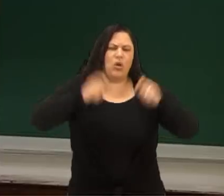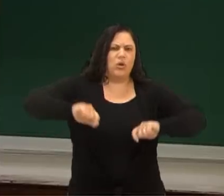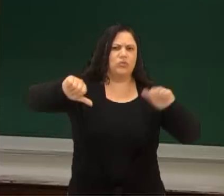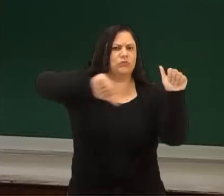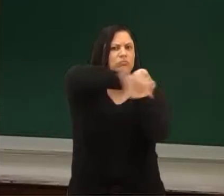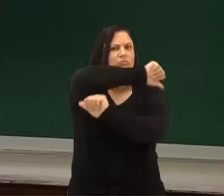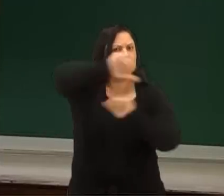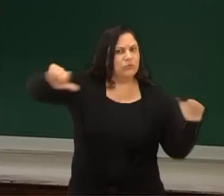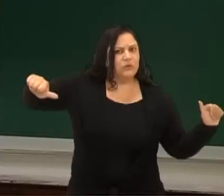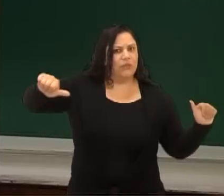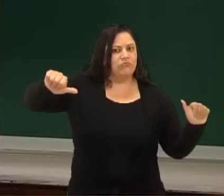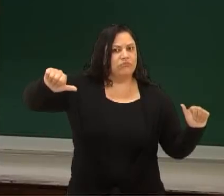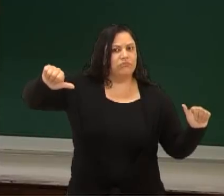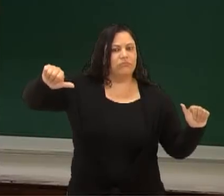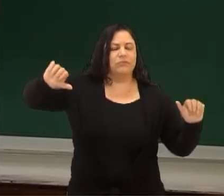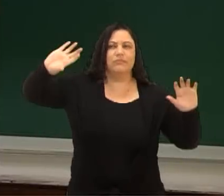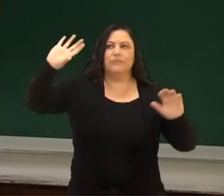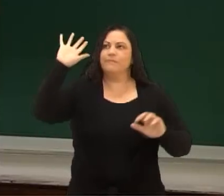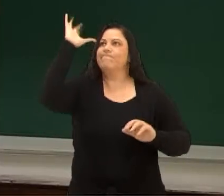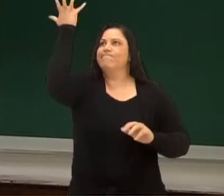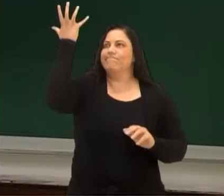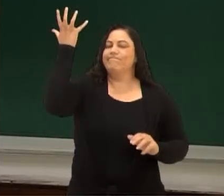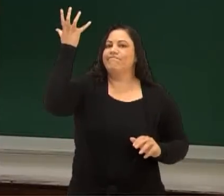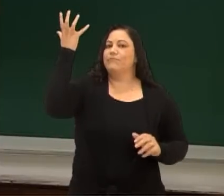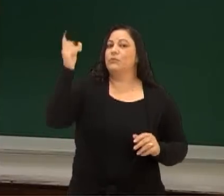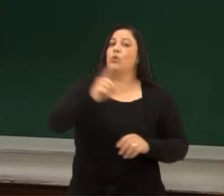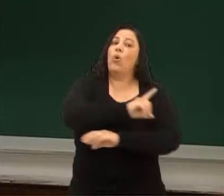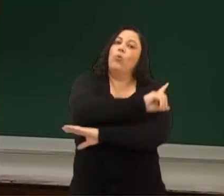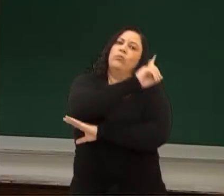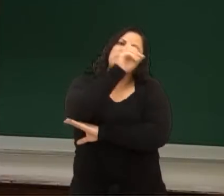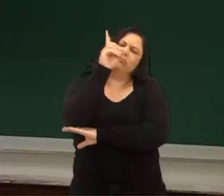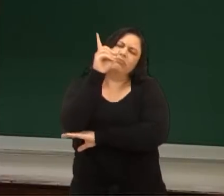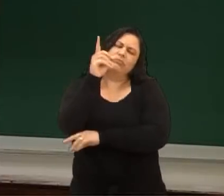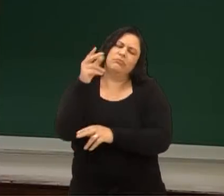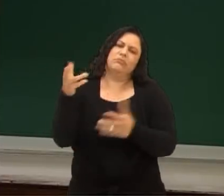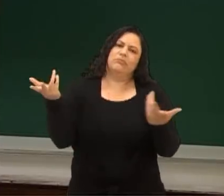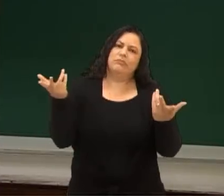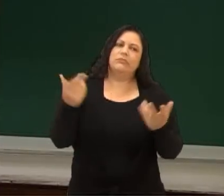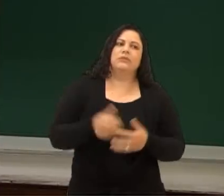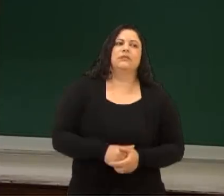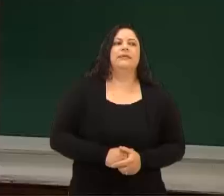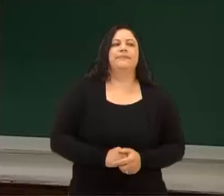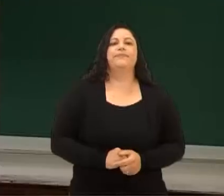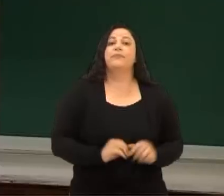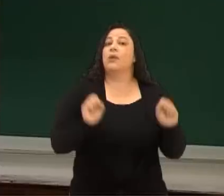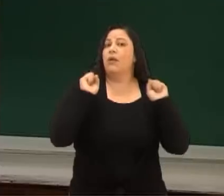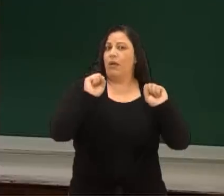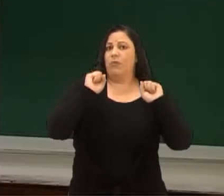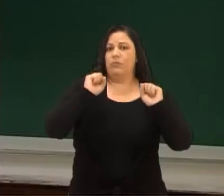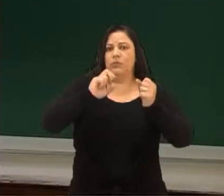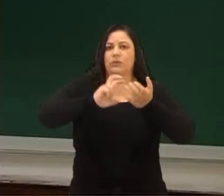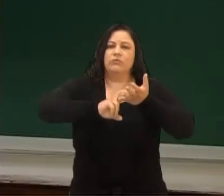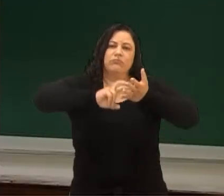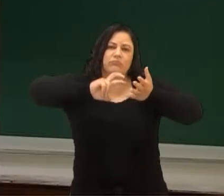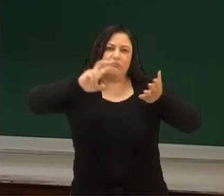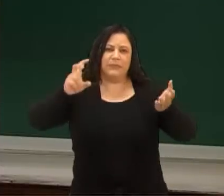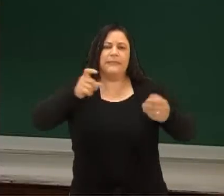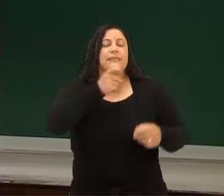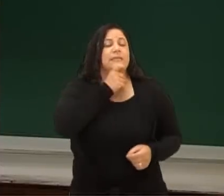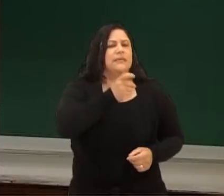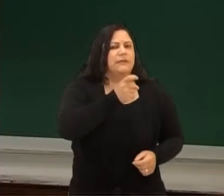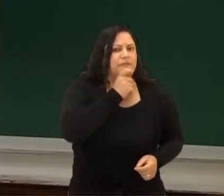de tempo no tempo. Um dia pode ter uma variação incrível, pode amanhecer friozinho,